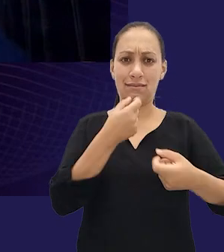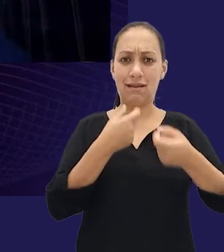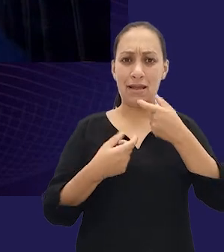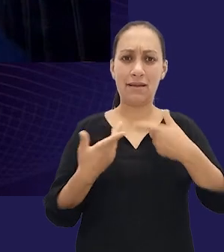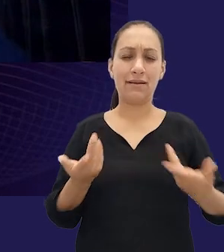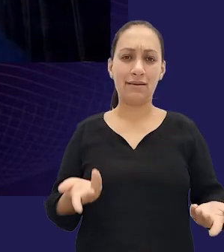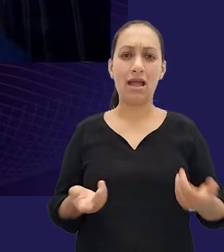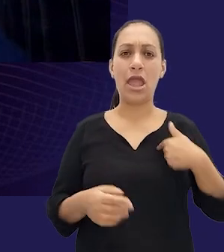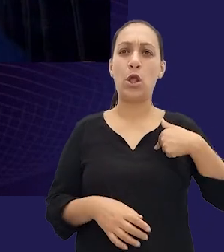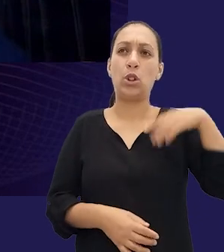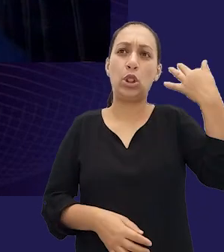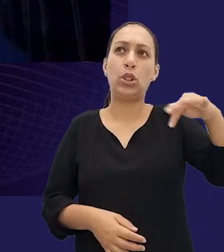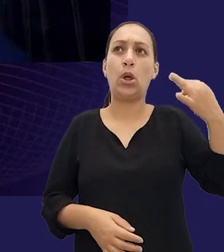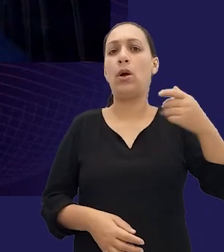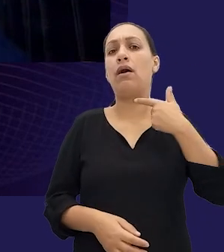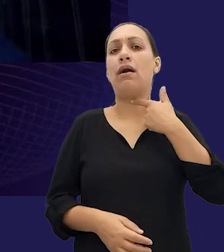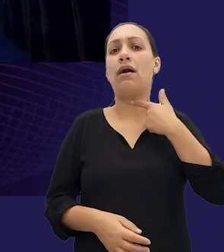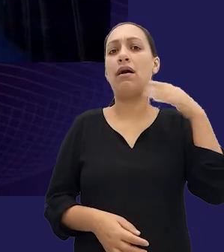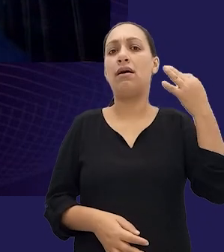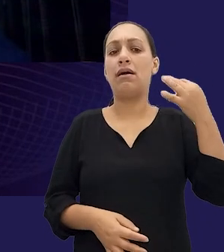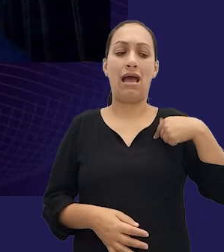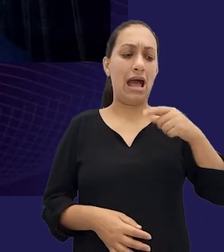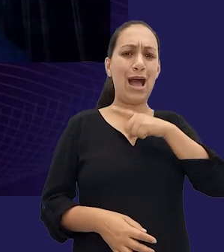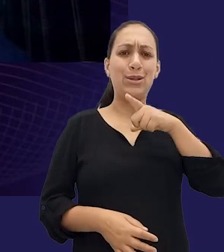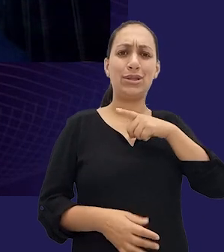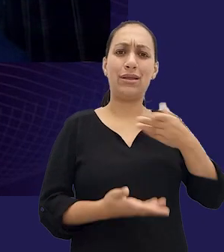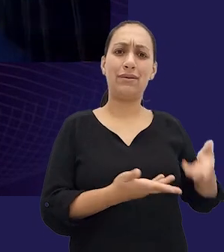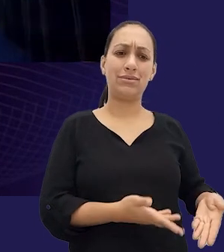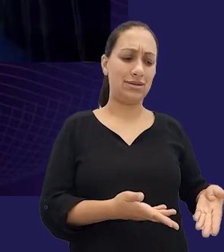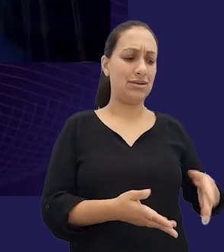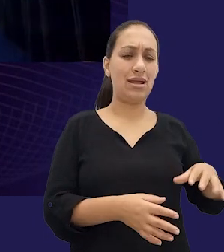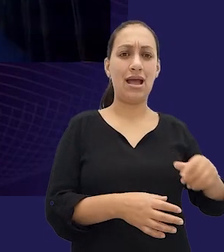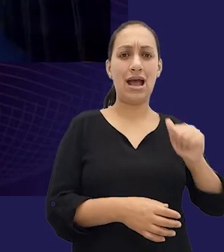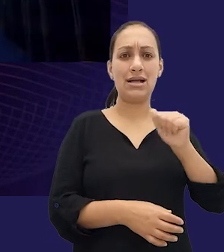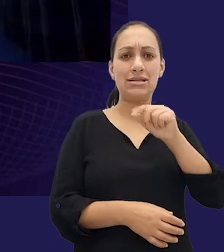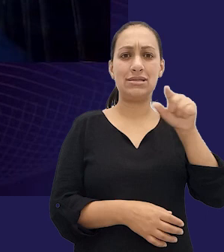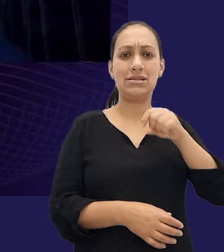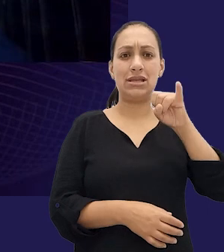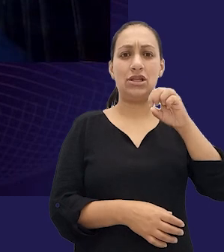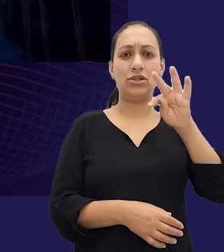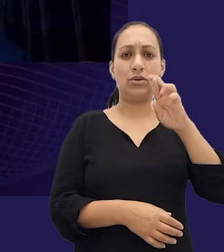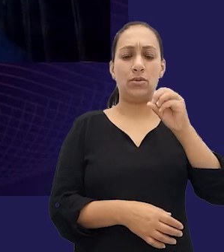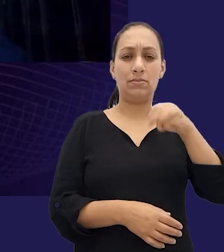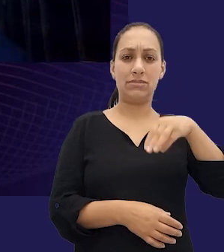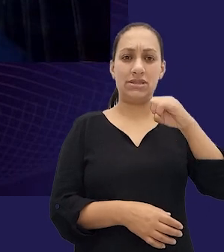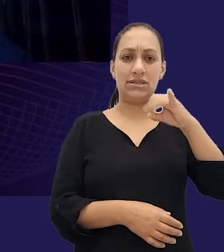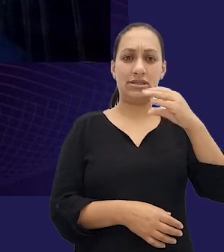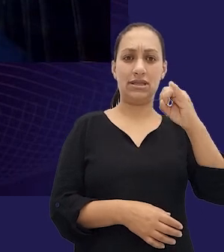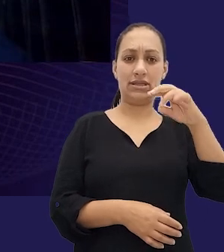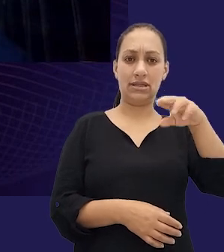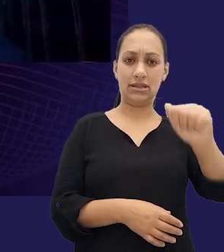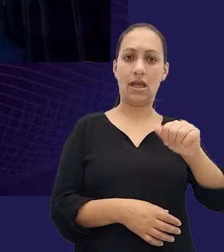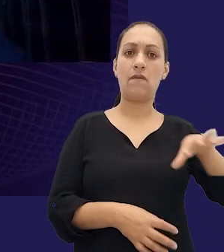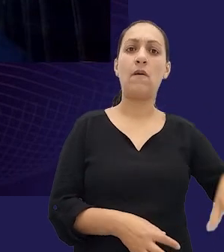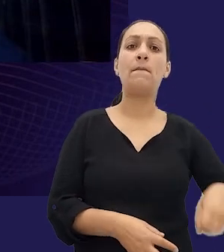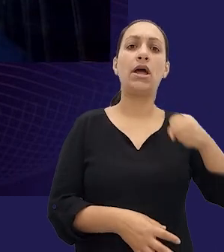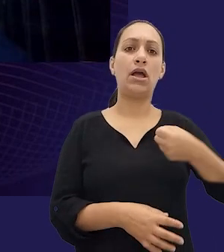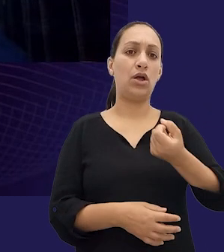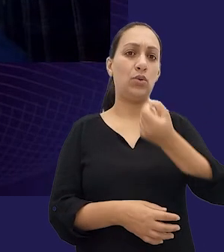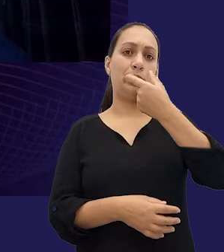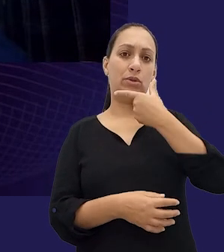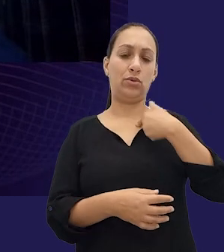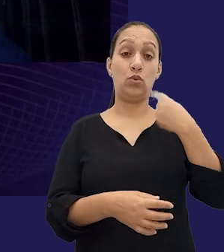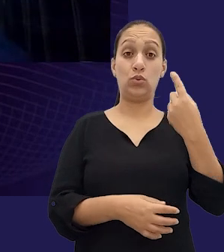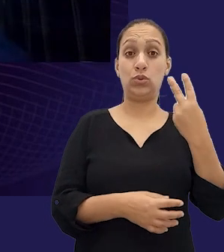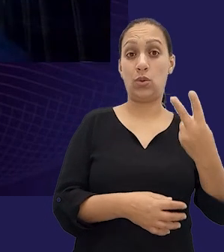Ai, tô com dor de garganta. Vai lá, eu tenho aqui uma azitromicina, uma eritromicina aqui, eu tenho aqui, vou pegar, vou tomar uns aqui, vou